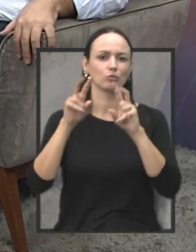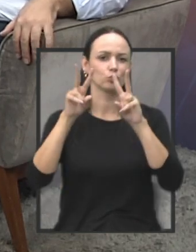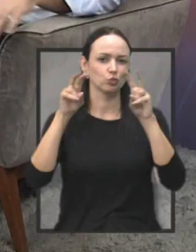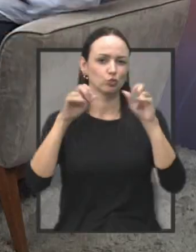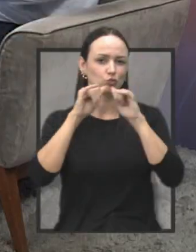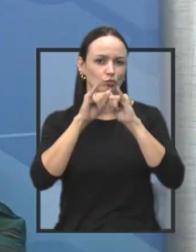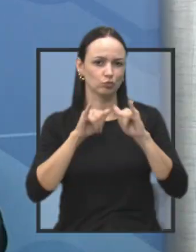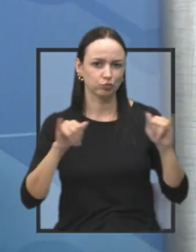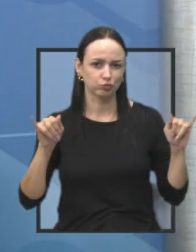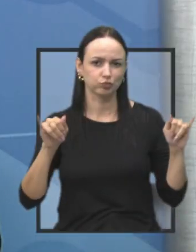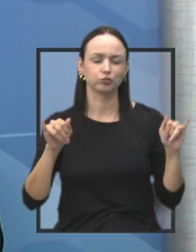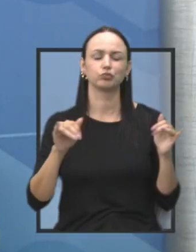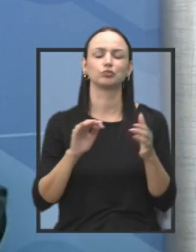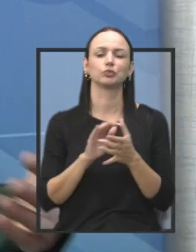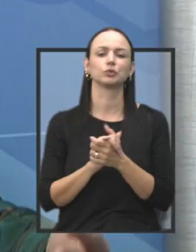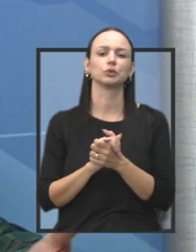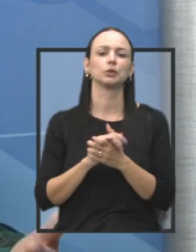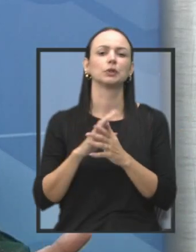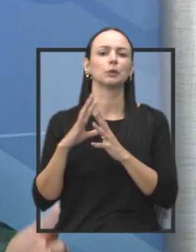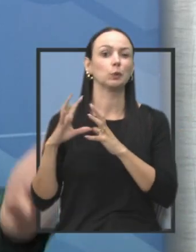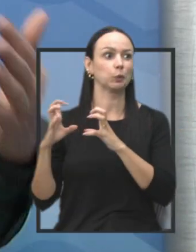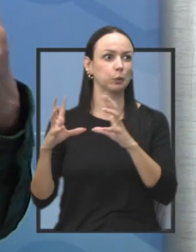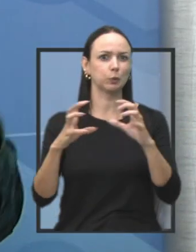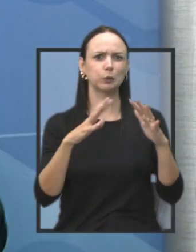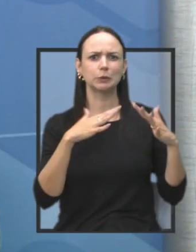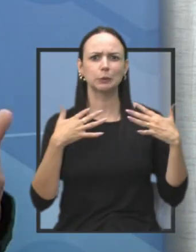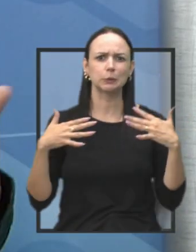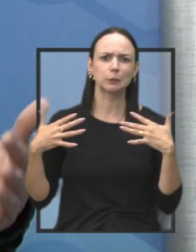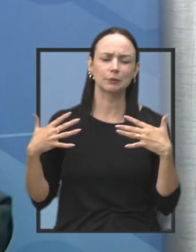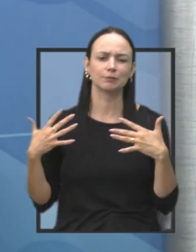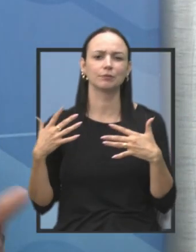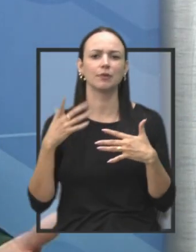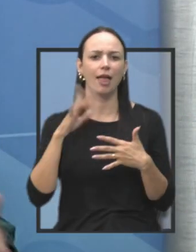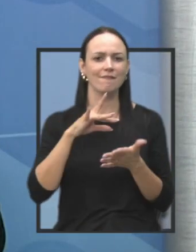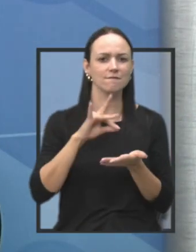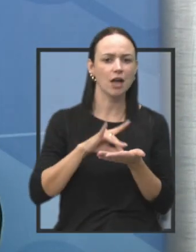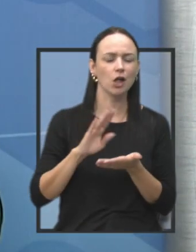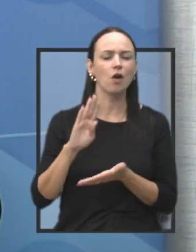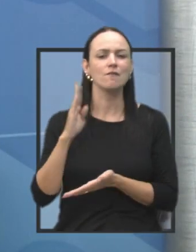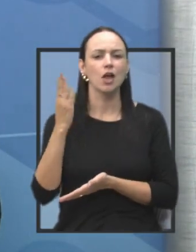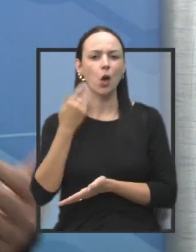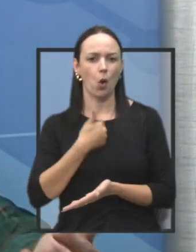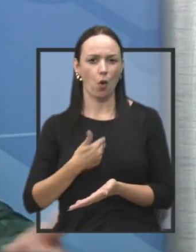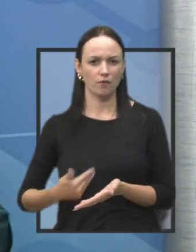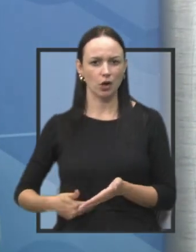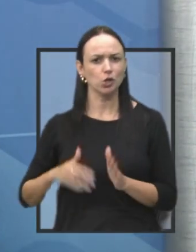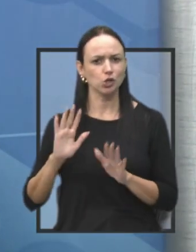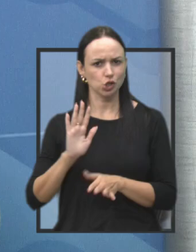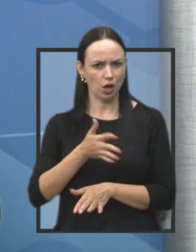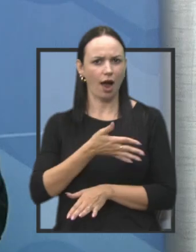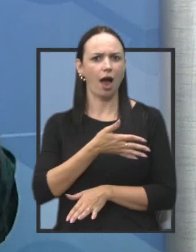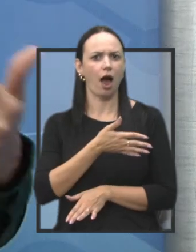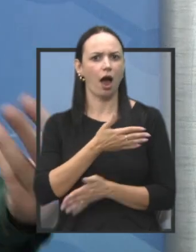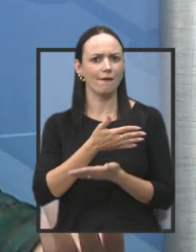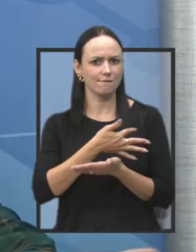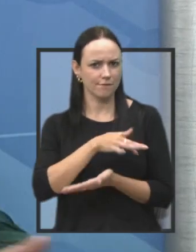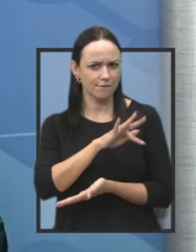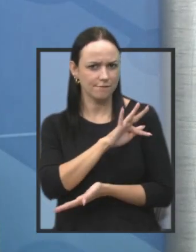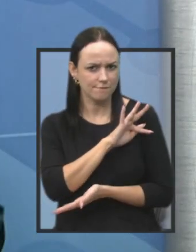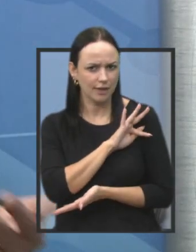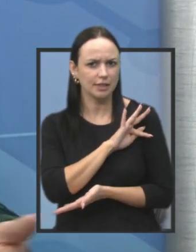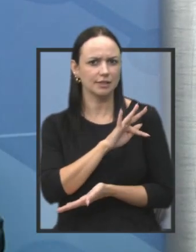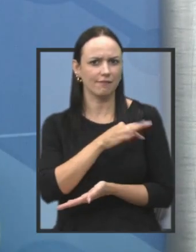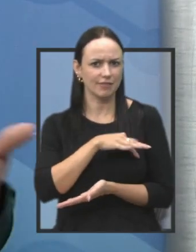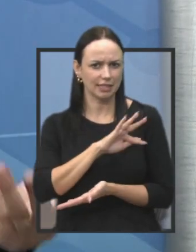no noticiário, causou uma euforia. Então, vamos lá, é fato ou fake? O governo já fiscaliza esses 5.000,